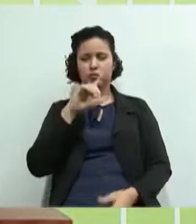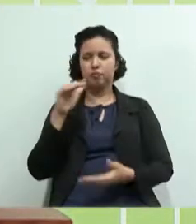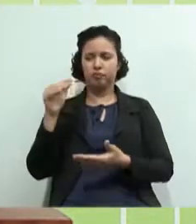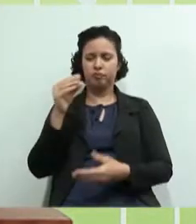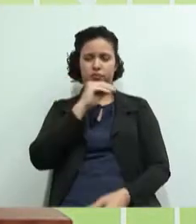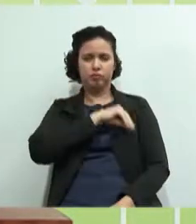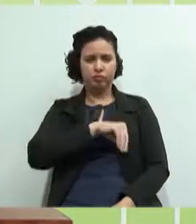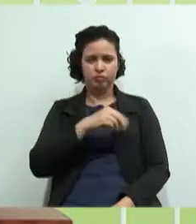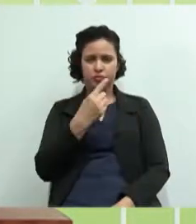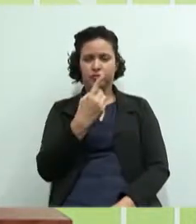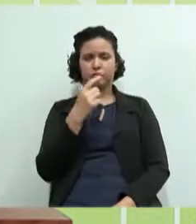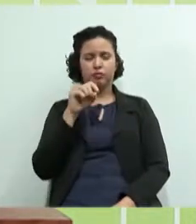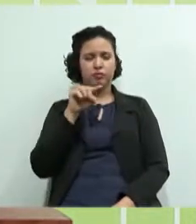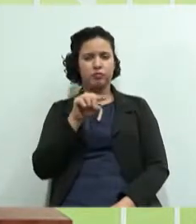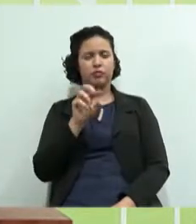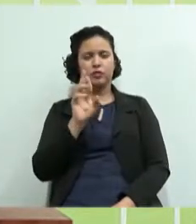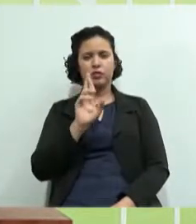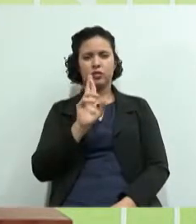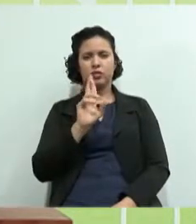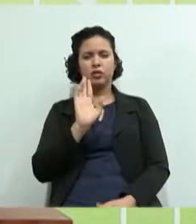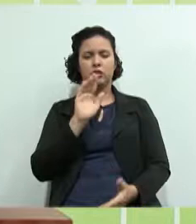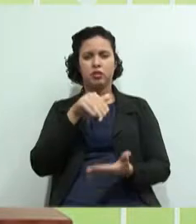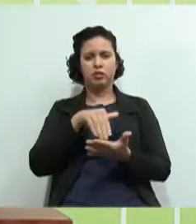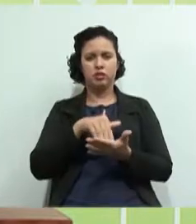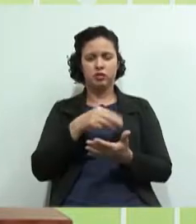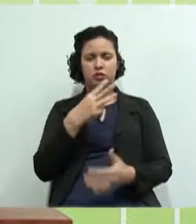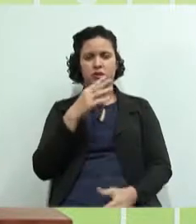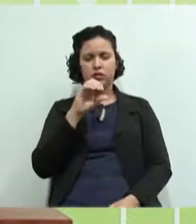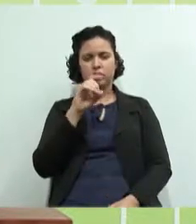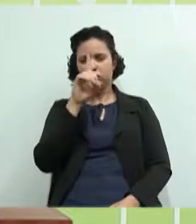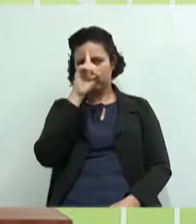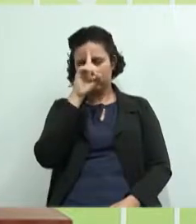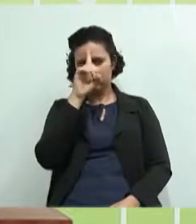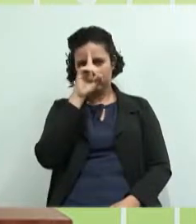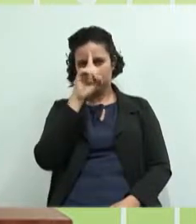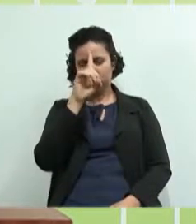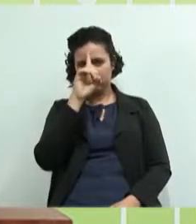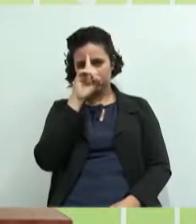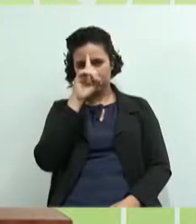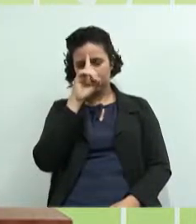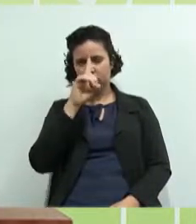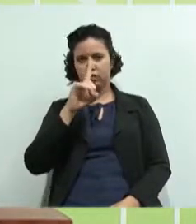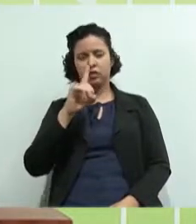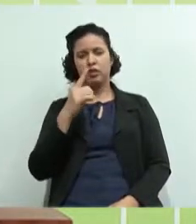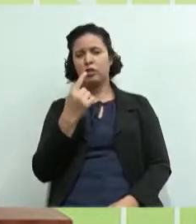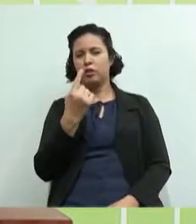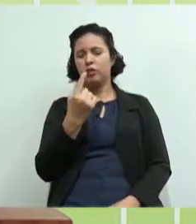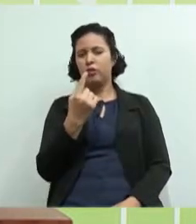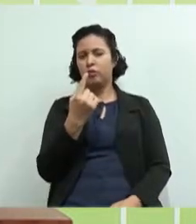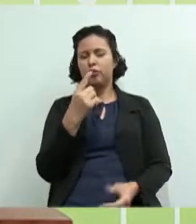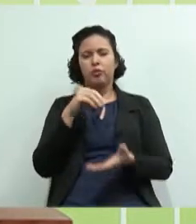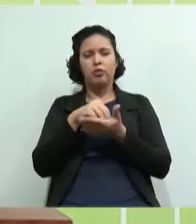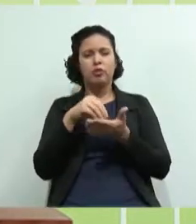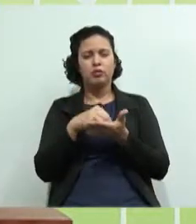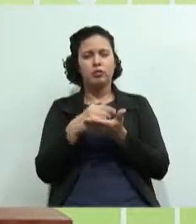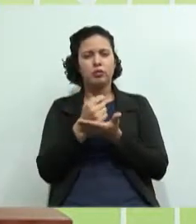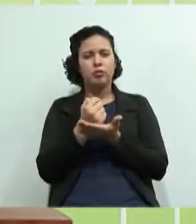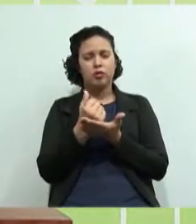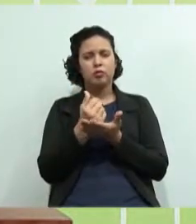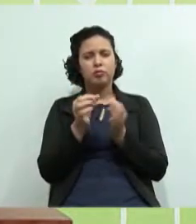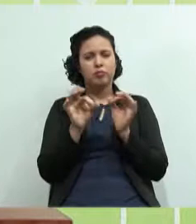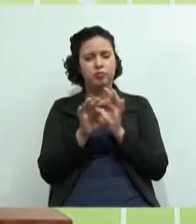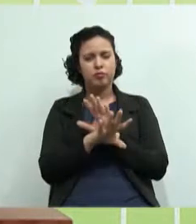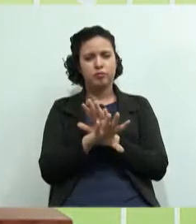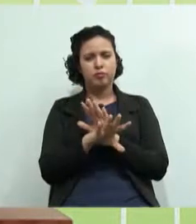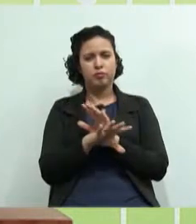novamente. E aí, se você chegasse lá no final dos 30 dias e tivesse gastando os últimos reaisinhos, centavos daqueles